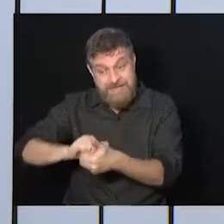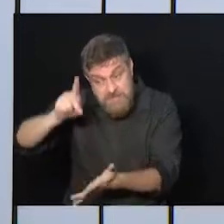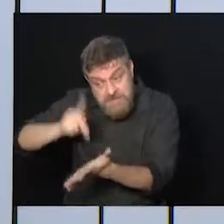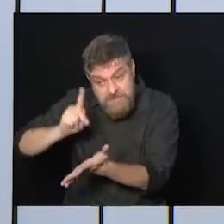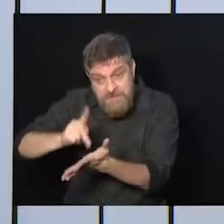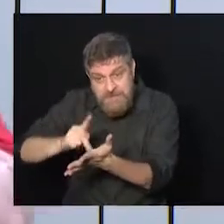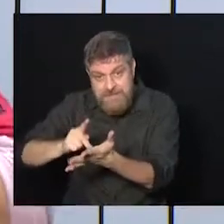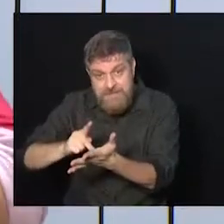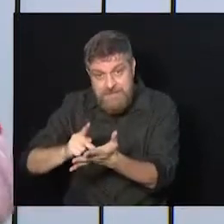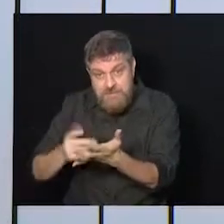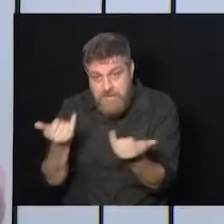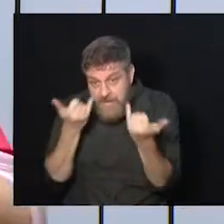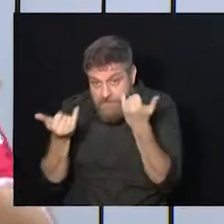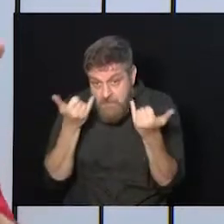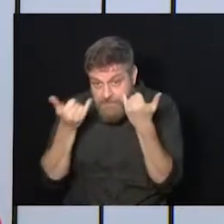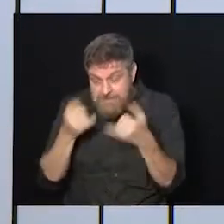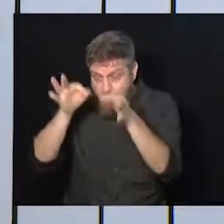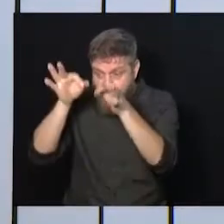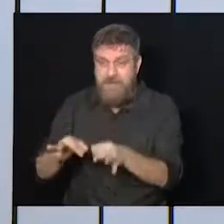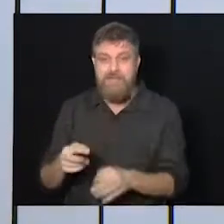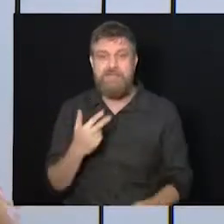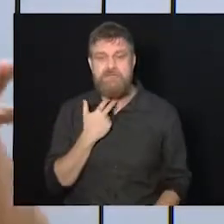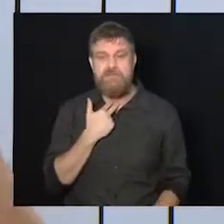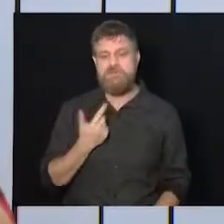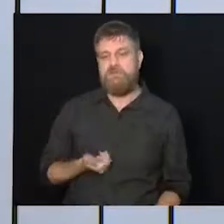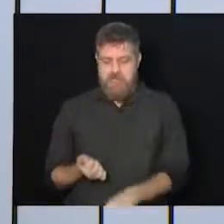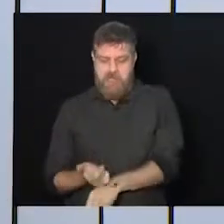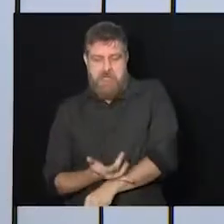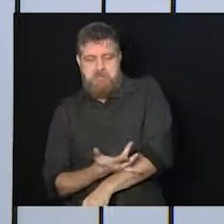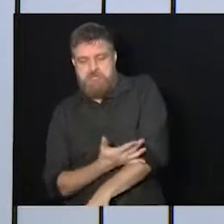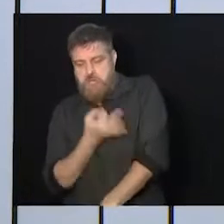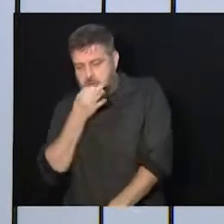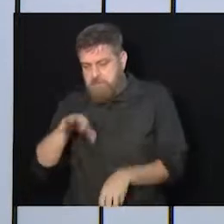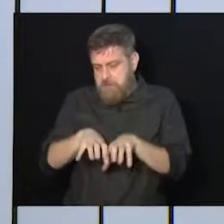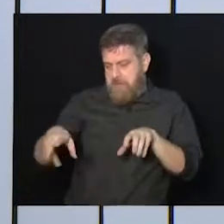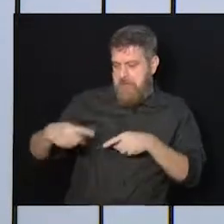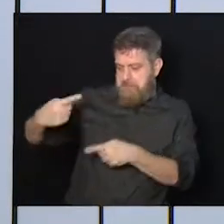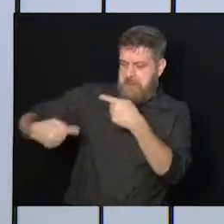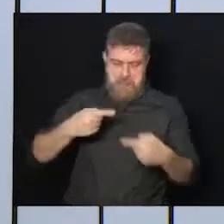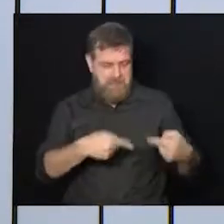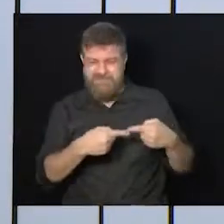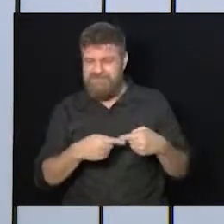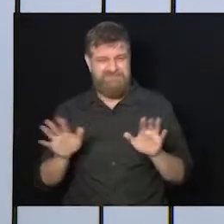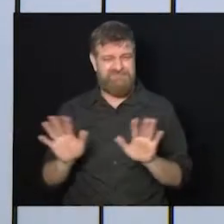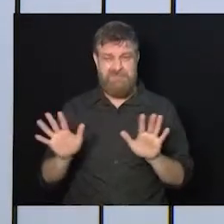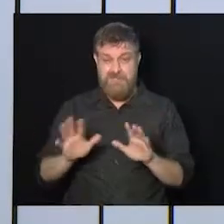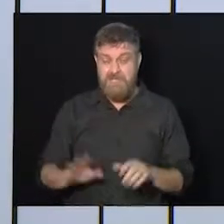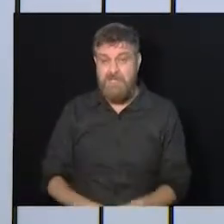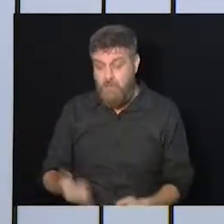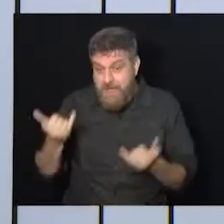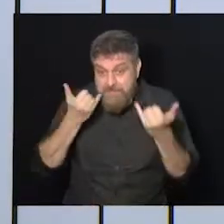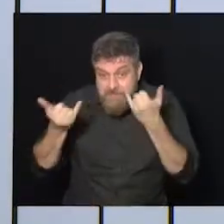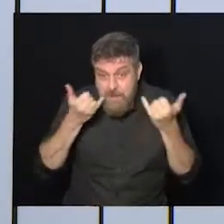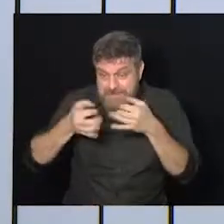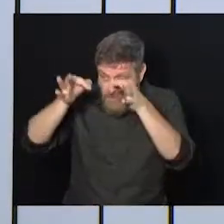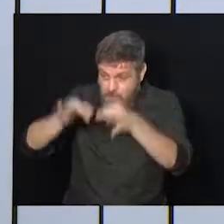correta. Sem todo esse apego emocional, né? Informação correta. E aí o indivíduo constrói a